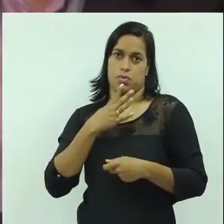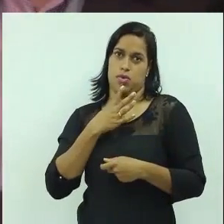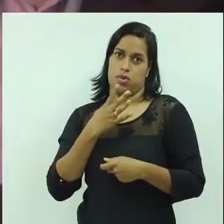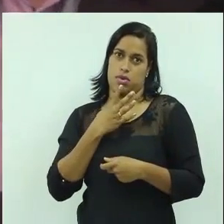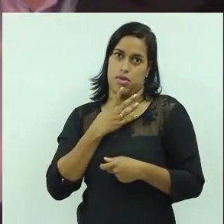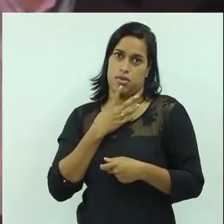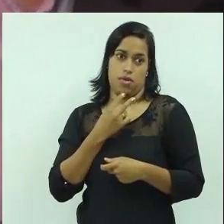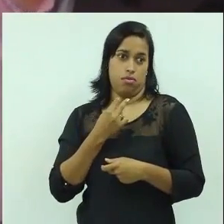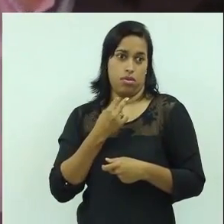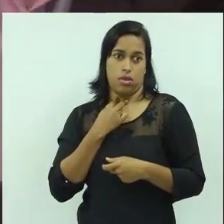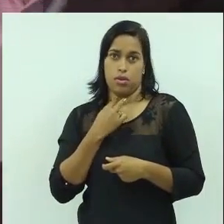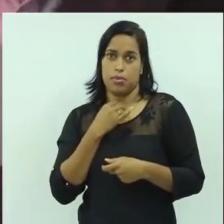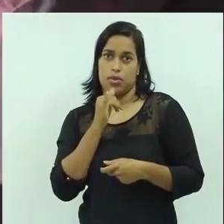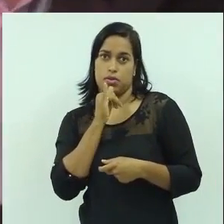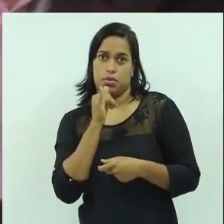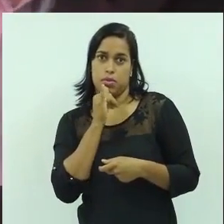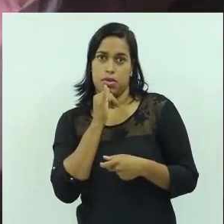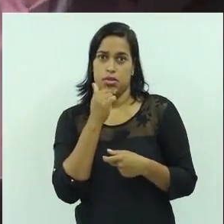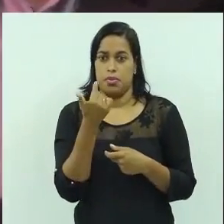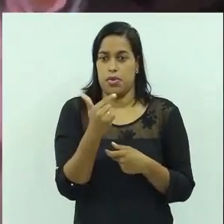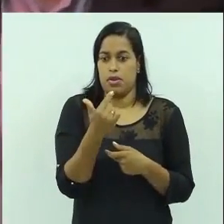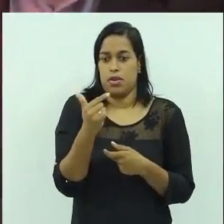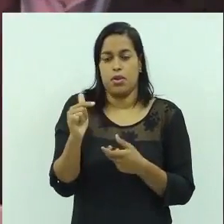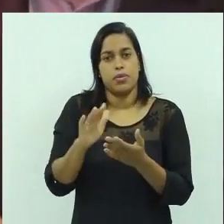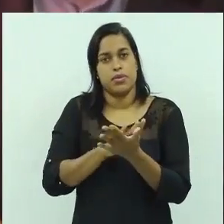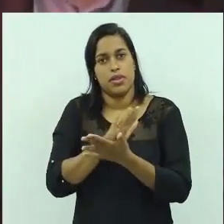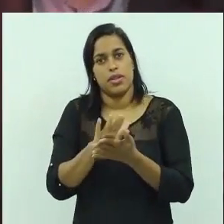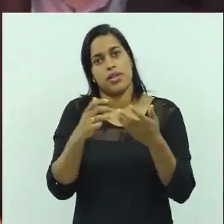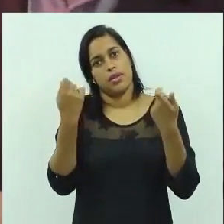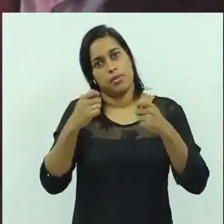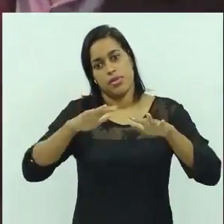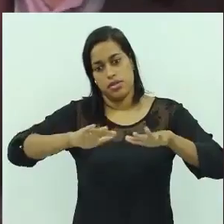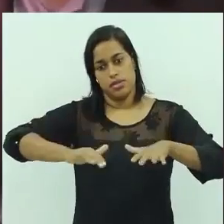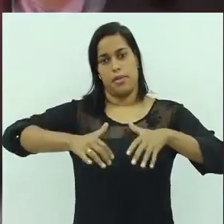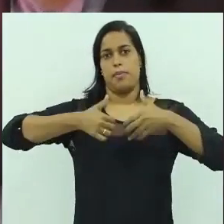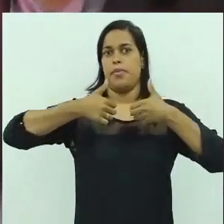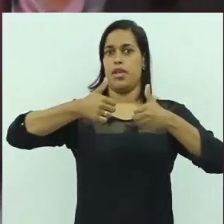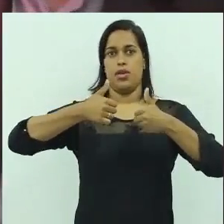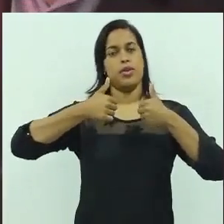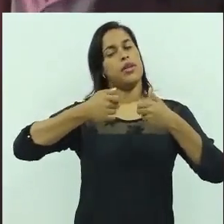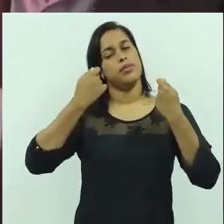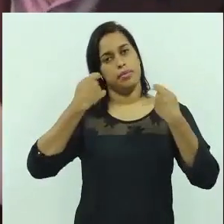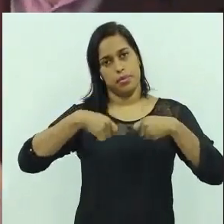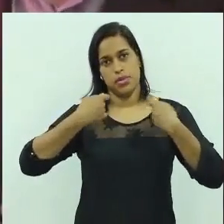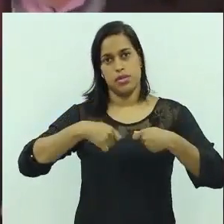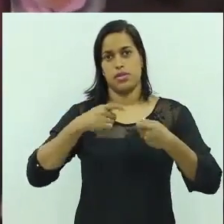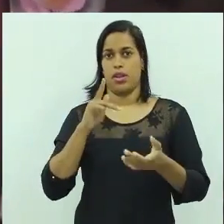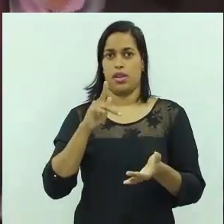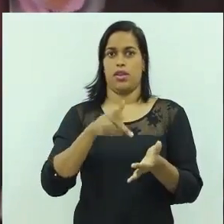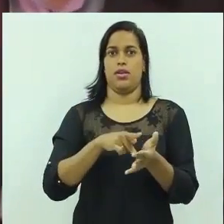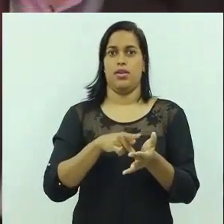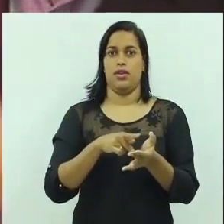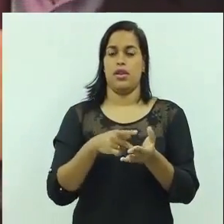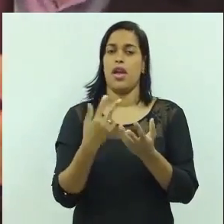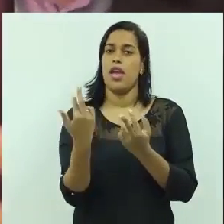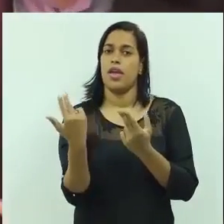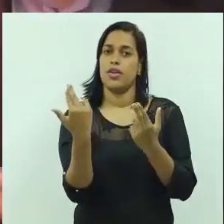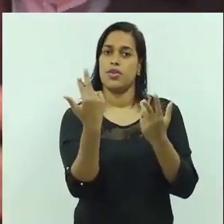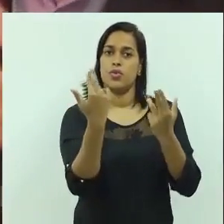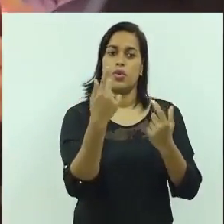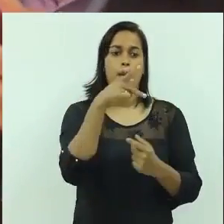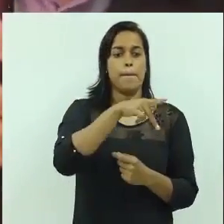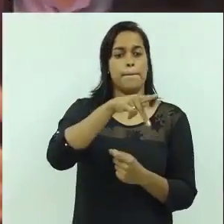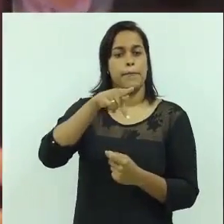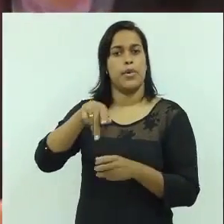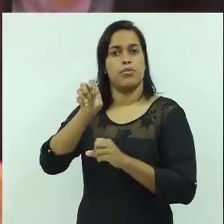não posso considerar que não há nada que não precise ser melhorado, ao contrário, é como na docência. Toda